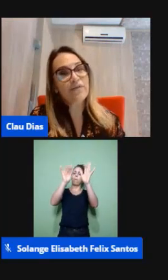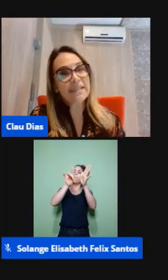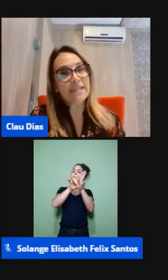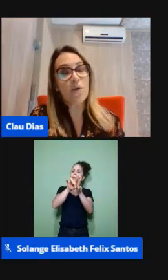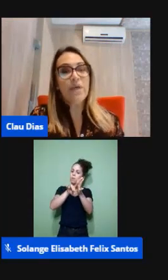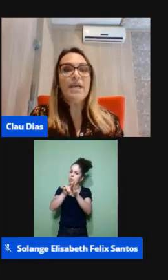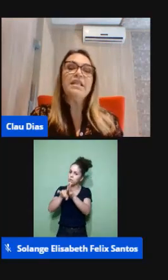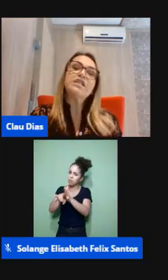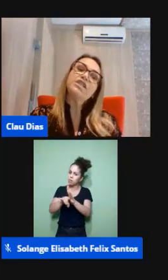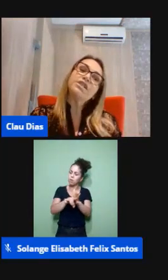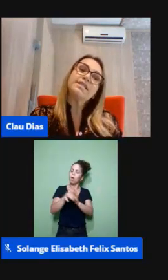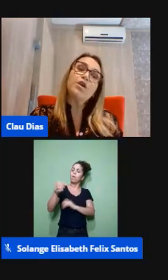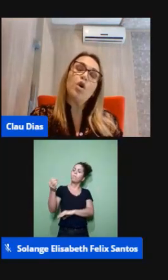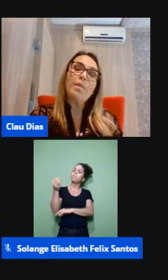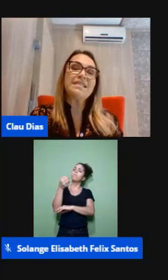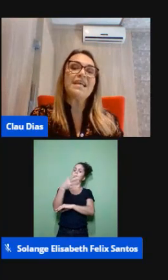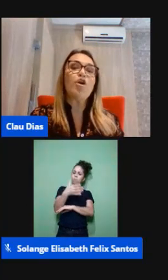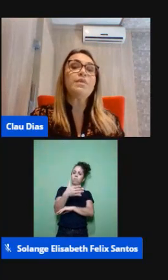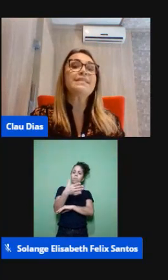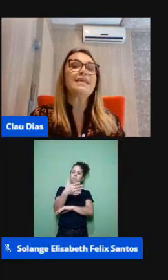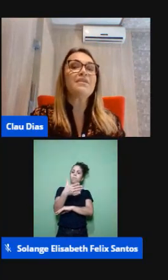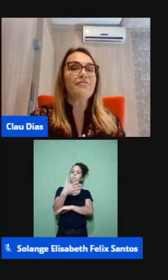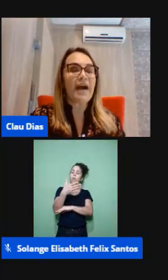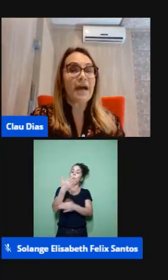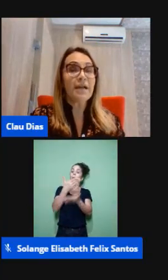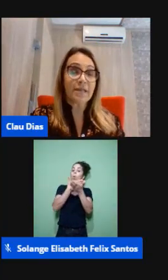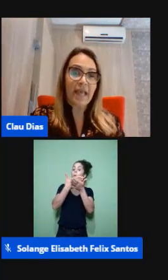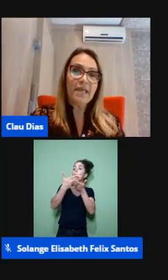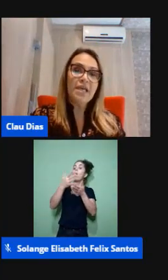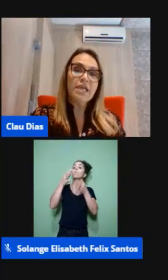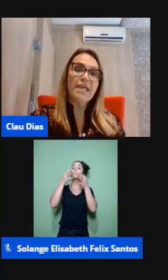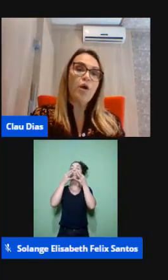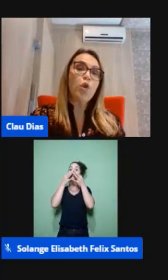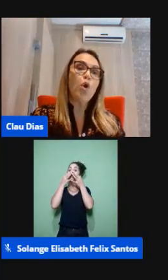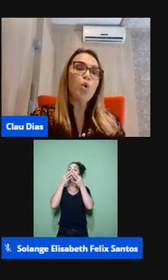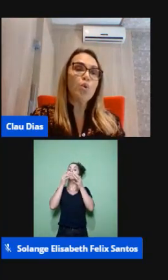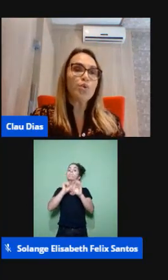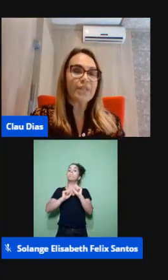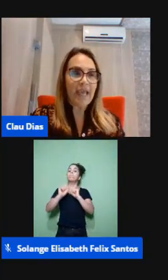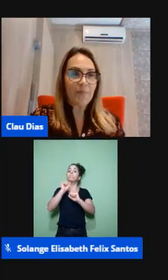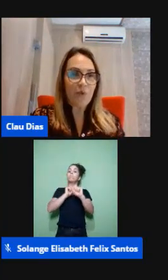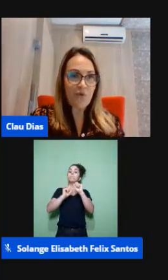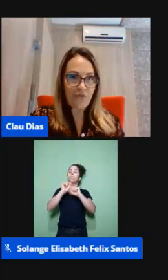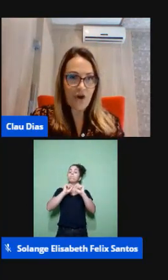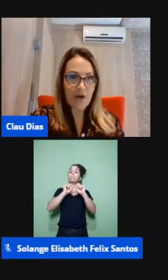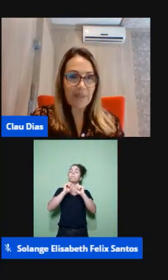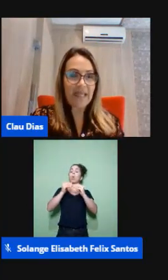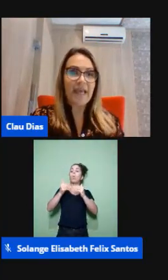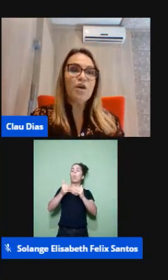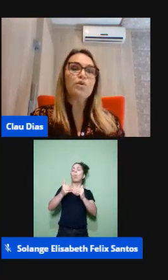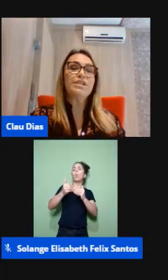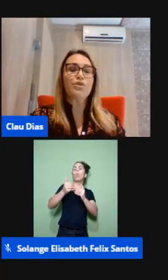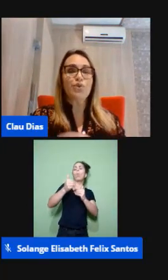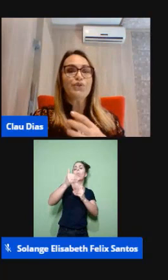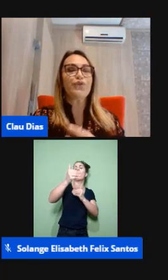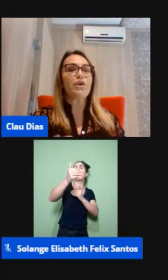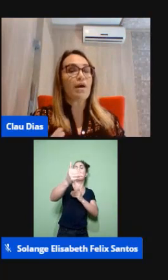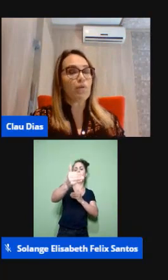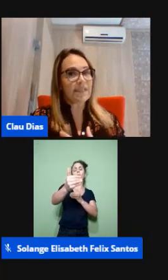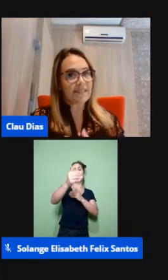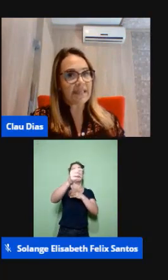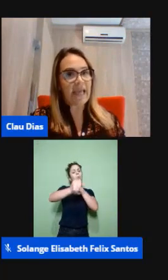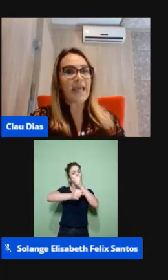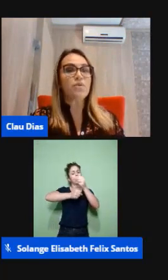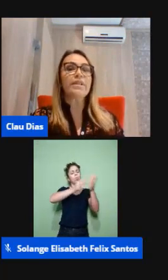e a inovação. Então, a gente, assim, começa já a observar, né, que ao longo do tempo, conforme, né, os estudos